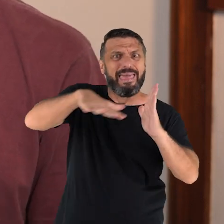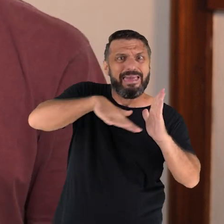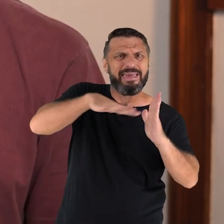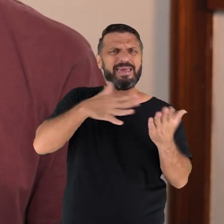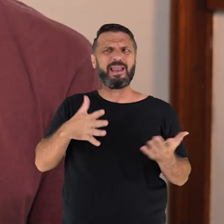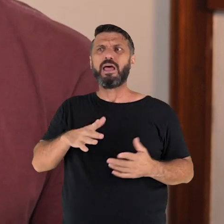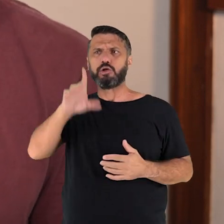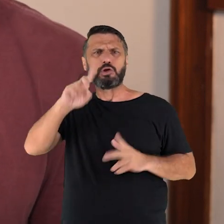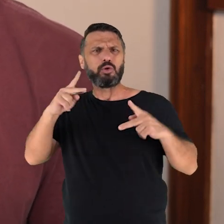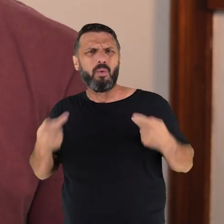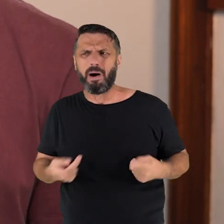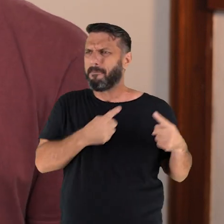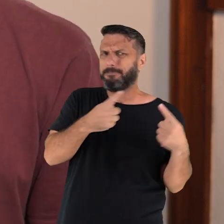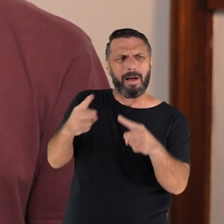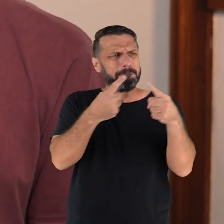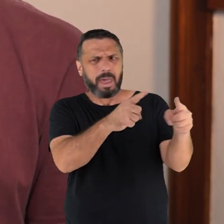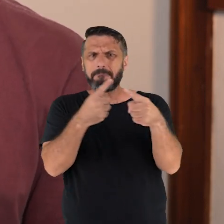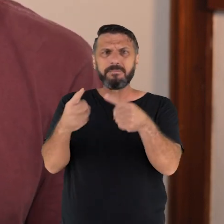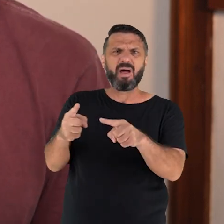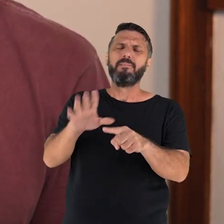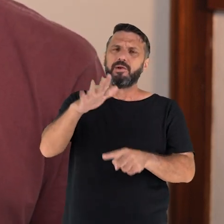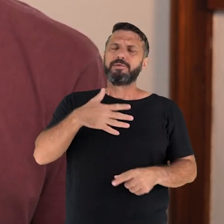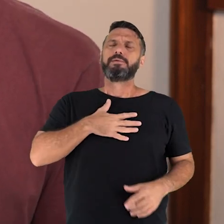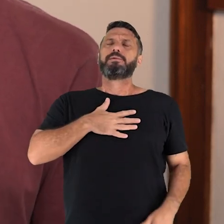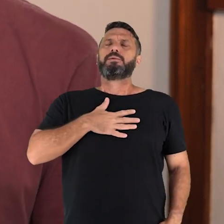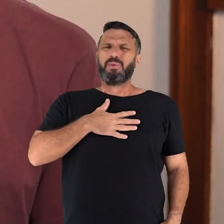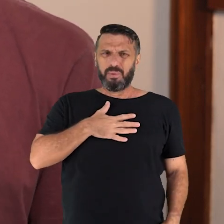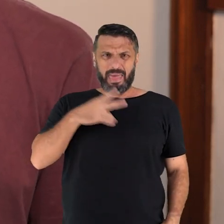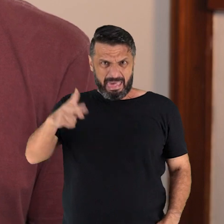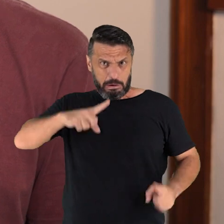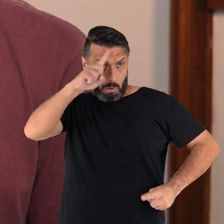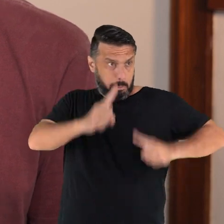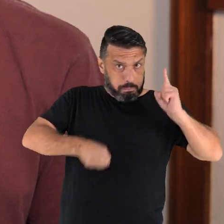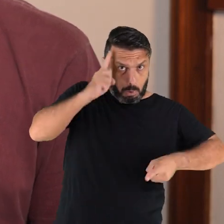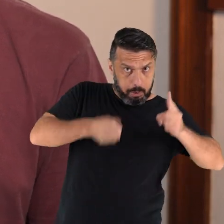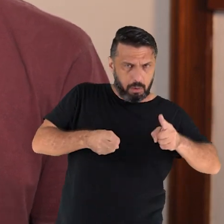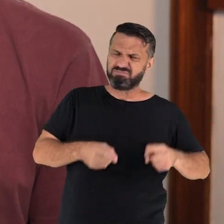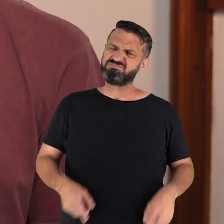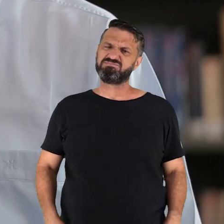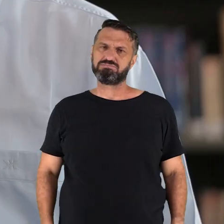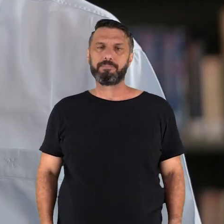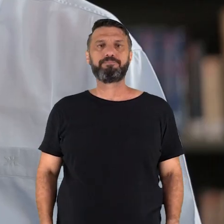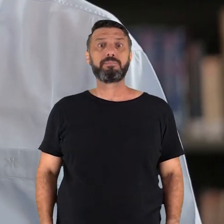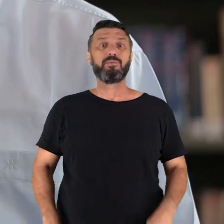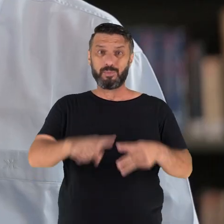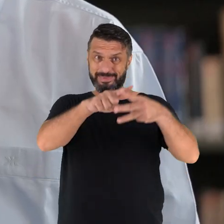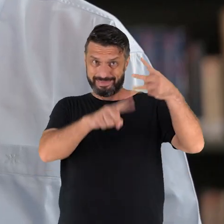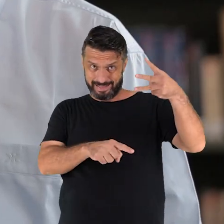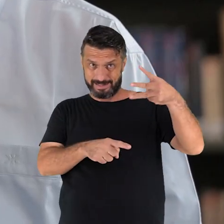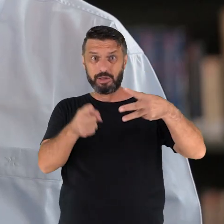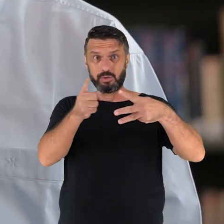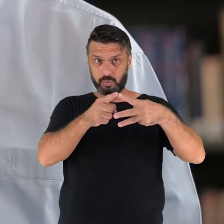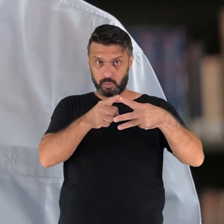terreiros, direitos humanos. Mas acho que a gente tem que respirar fundo e lembrar que eles não dominam isso não. Esses 3 segmentos,